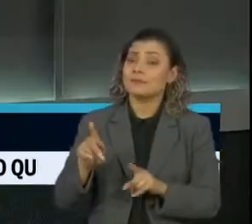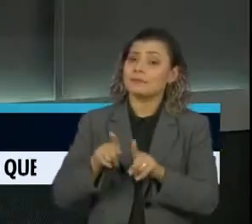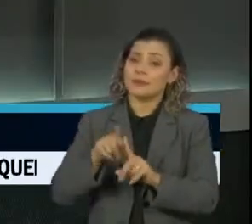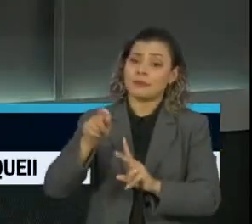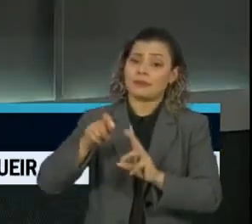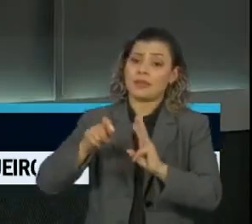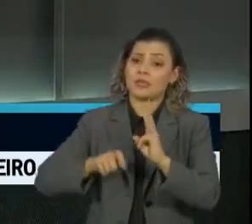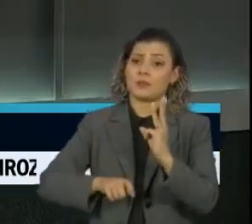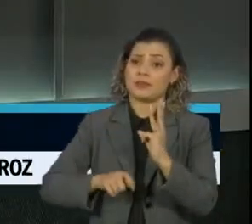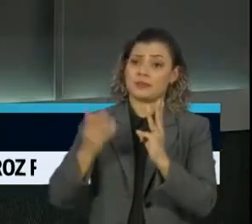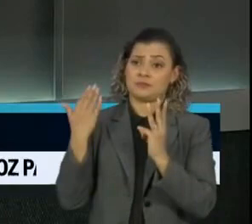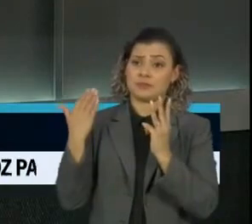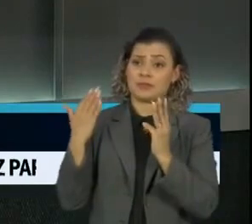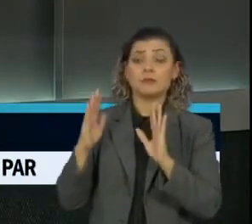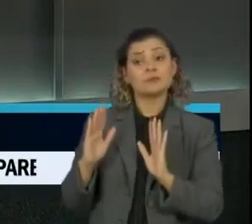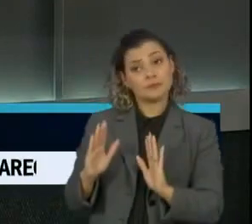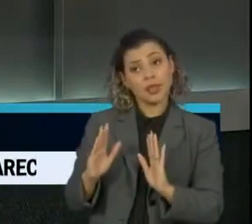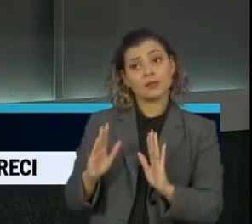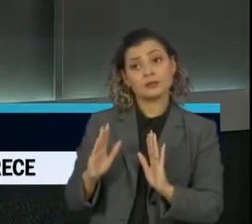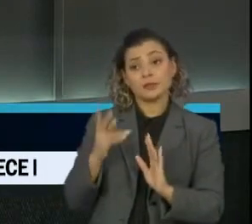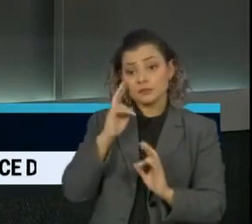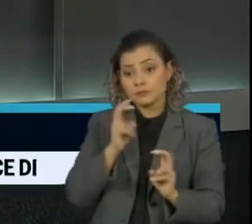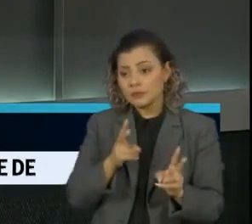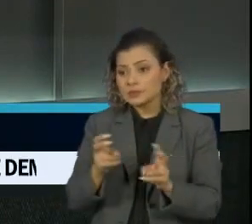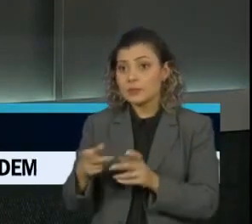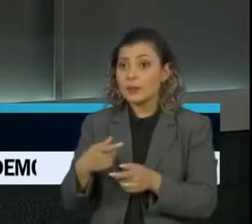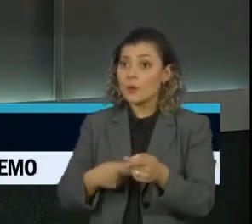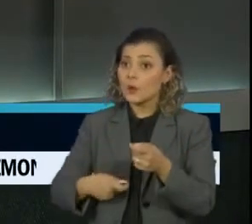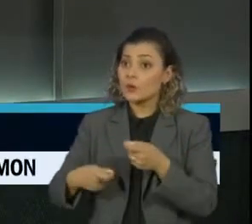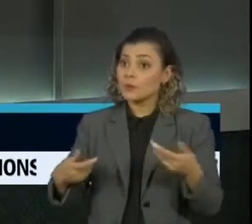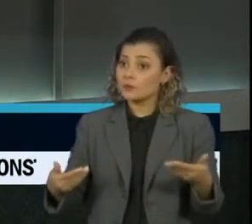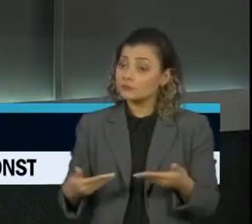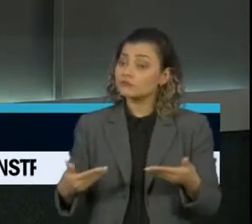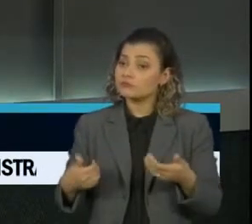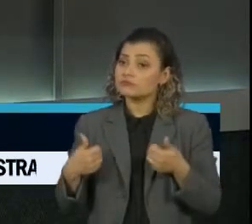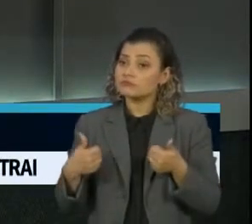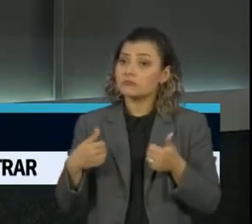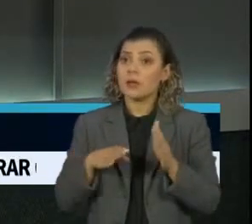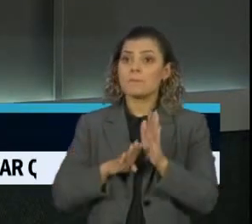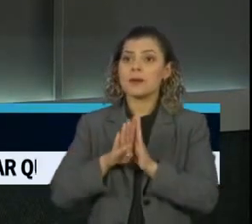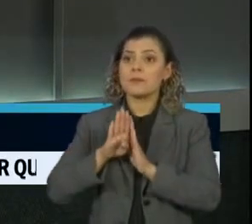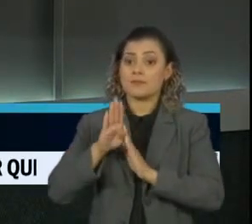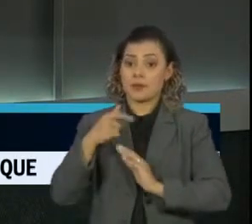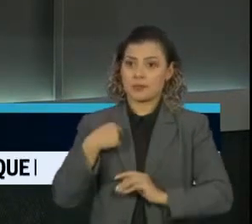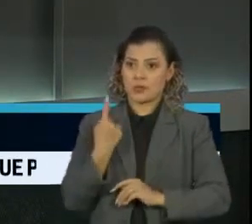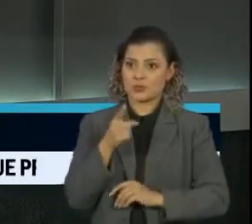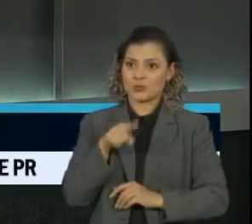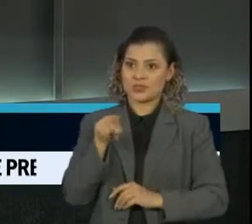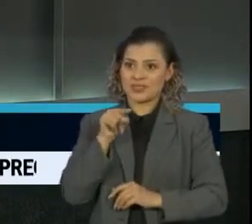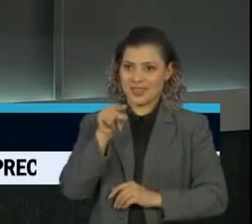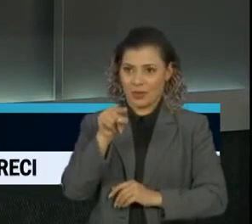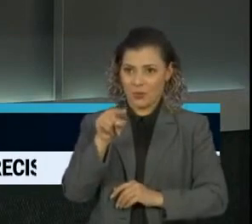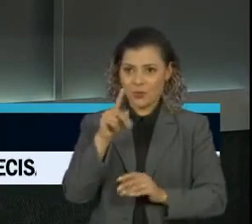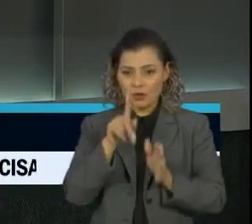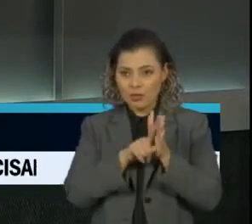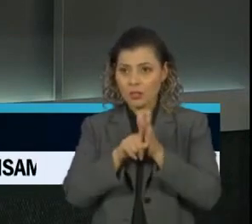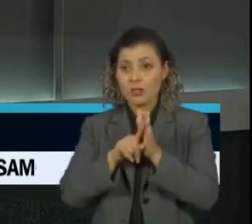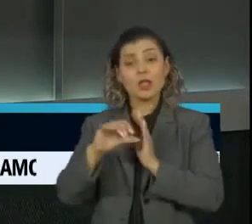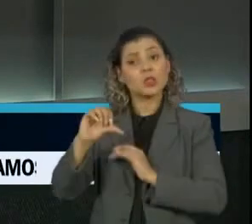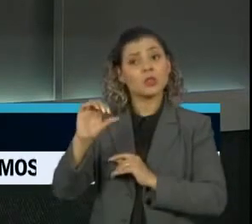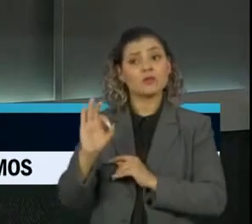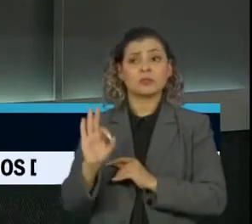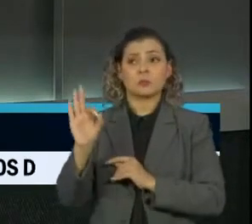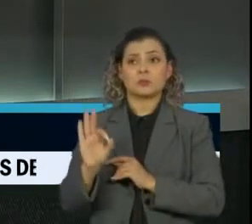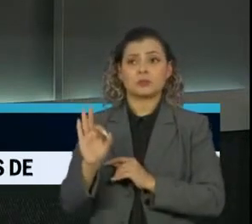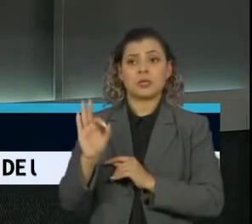trimestre passado, mas a gente vê a economia está hoje, pelo índice do Itaú Unibanco, que nós medimos, mais ou menos a 90%